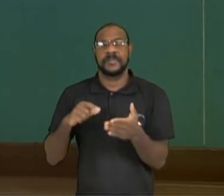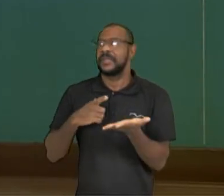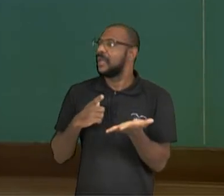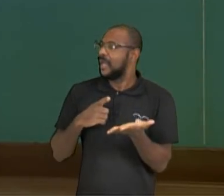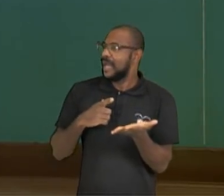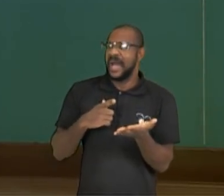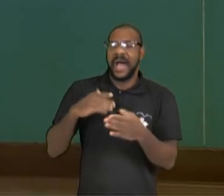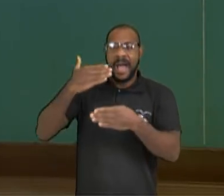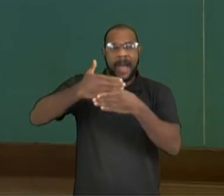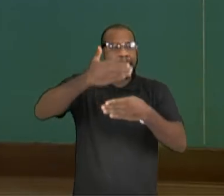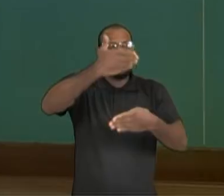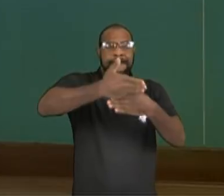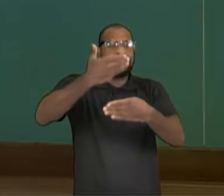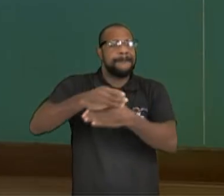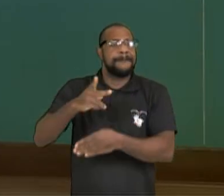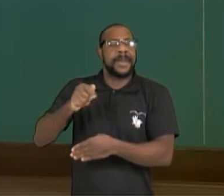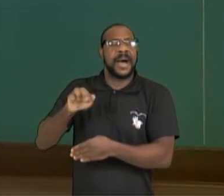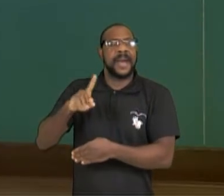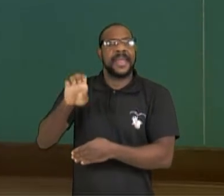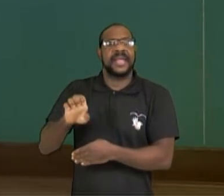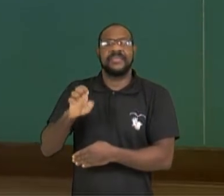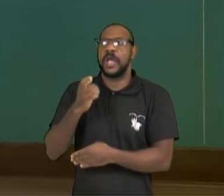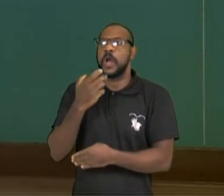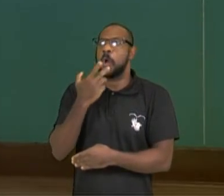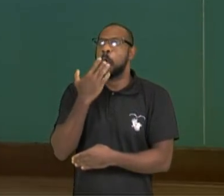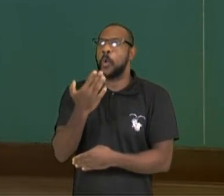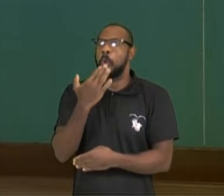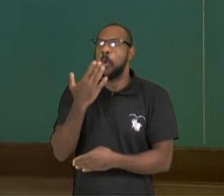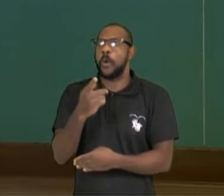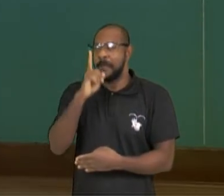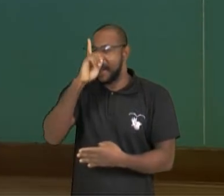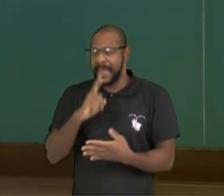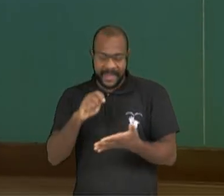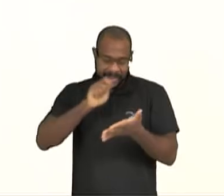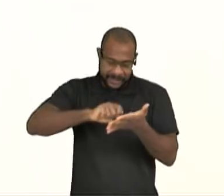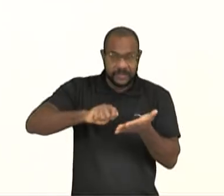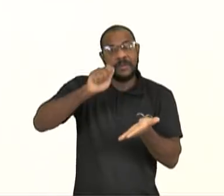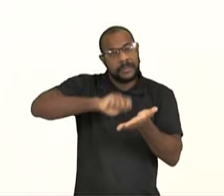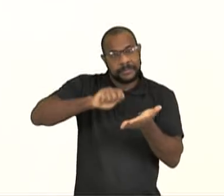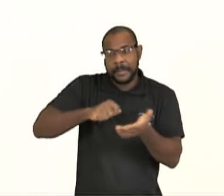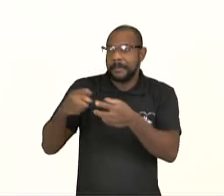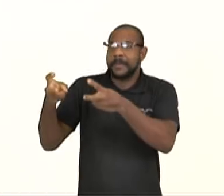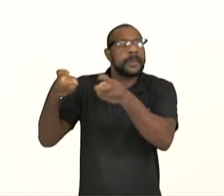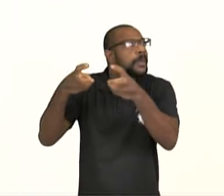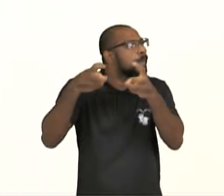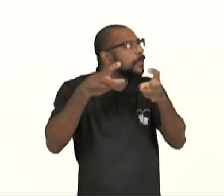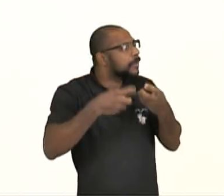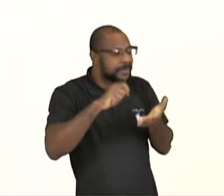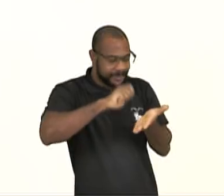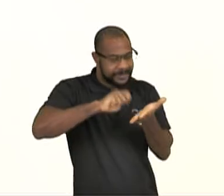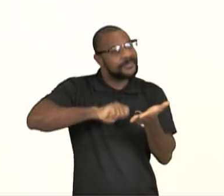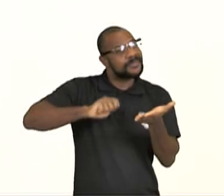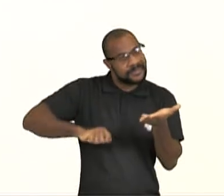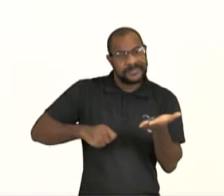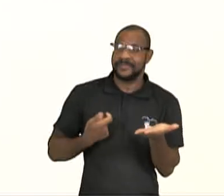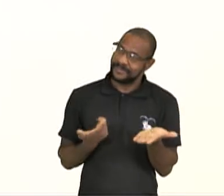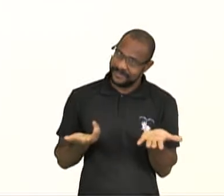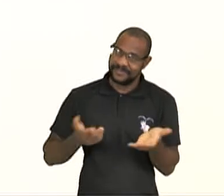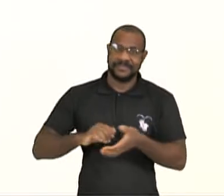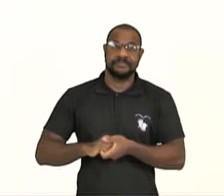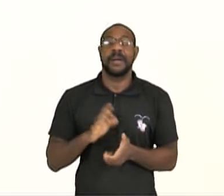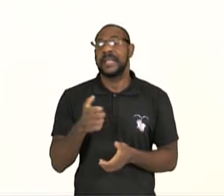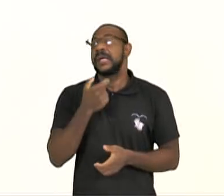é amarela e você vai descrevendo todo esse lugar, tá? Então vamos ver um texto descritivo, mas obviamente em